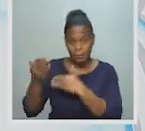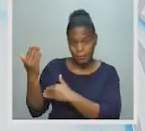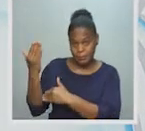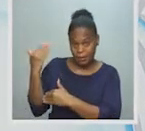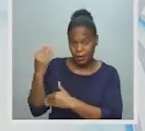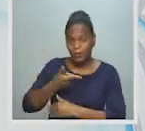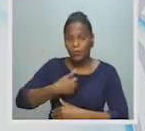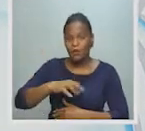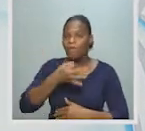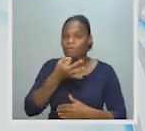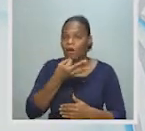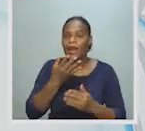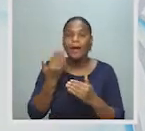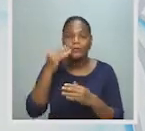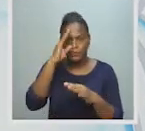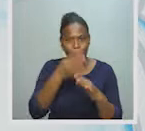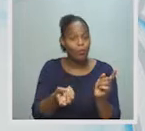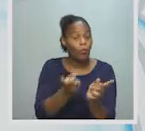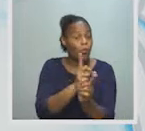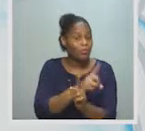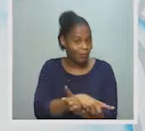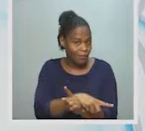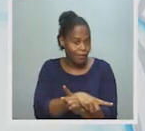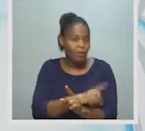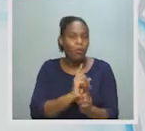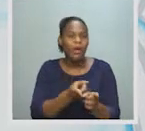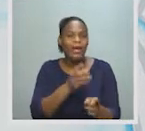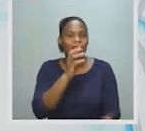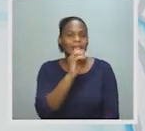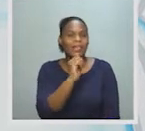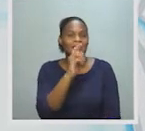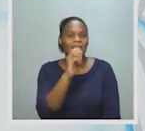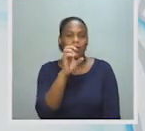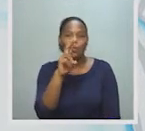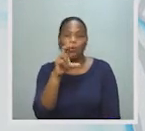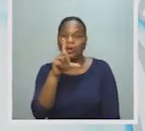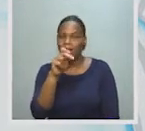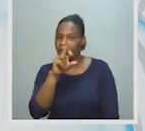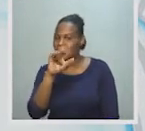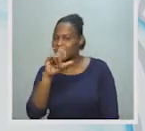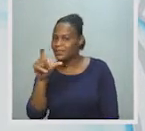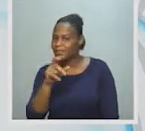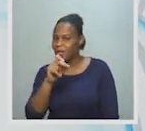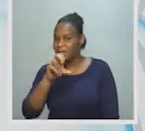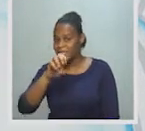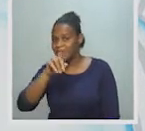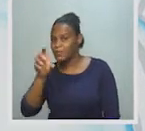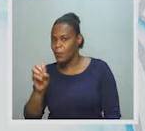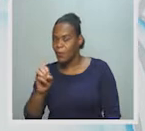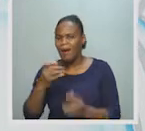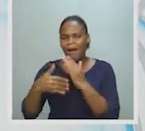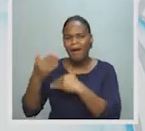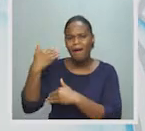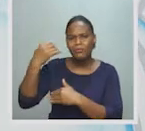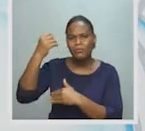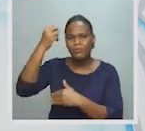nós estivemos a falar sobre um fenómeno inverso, que é a secularização. Foi uma altura na história da